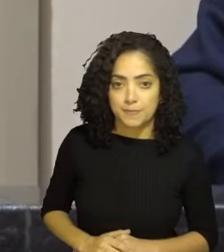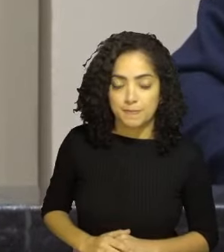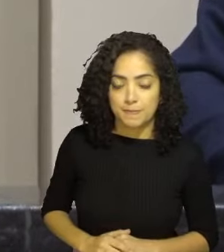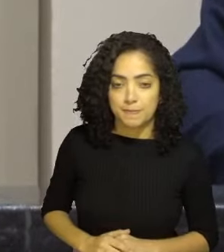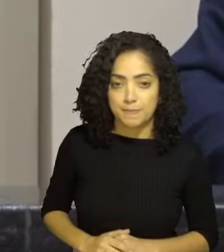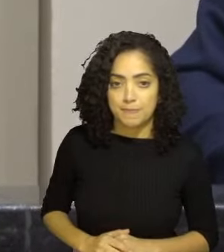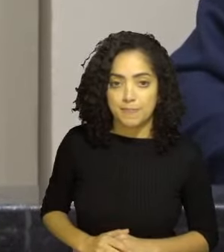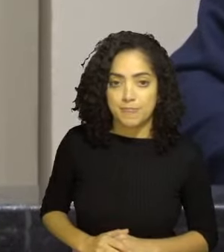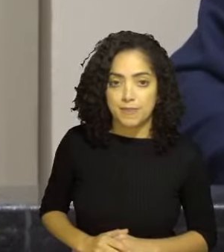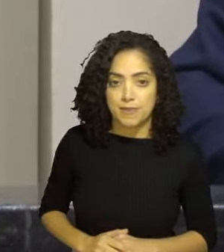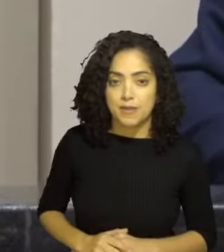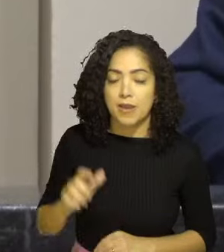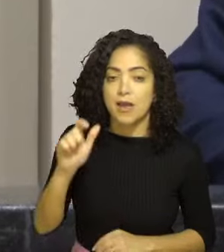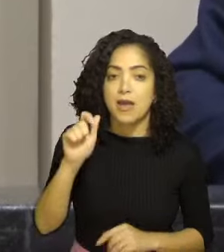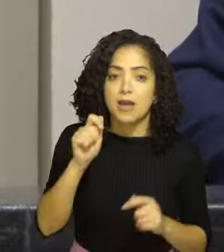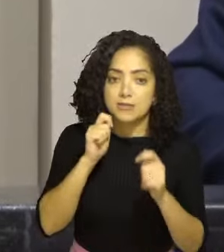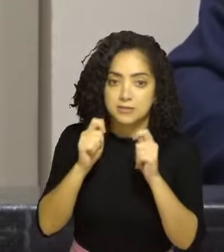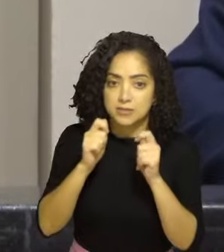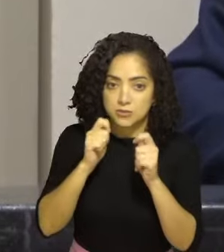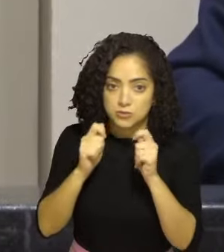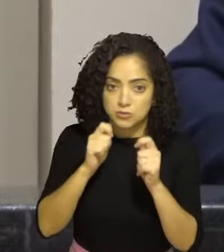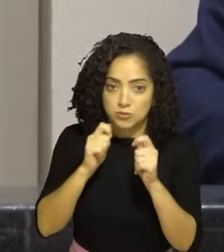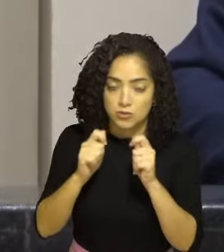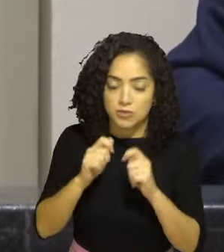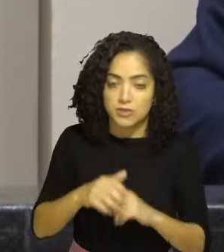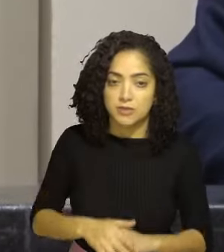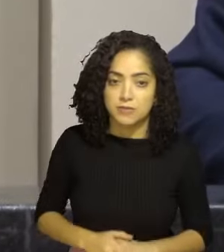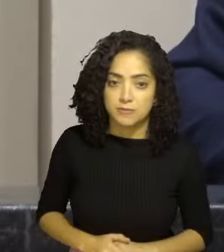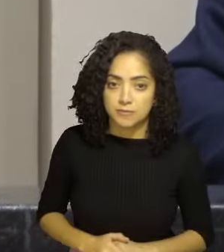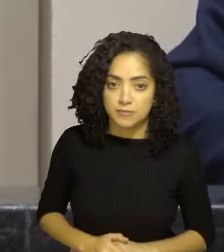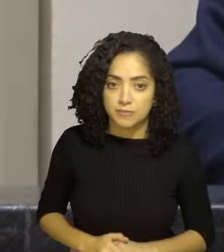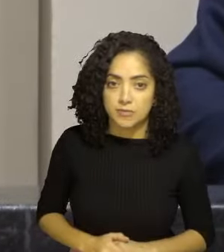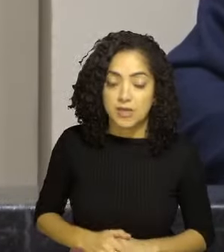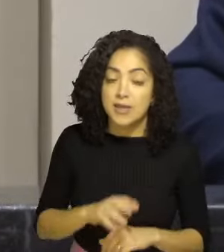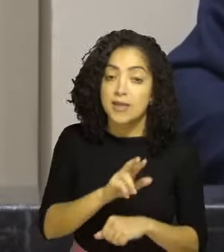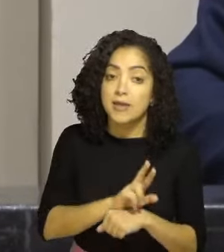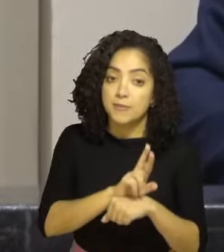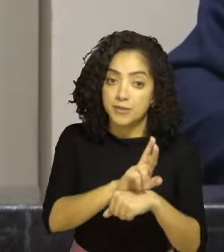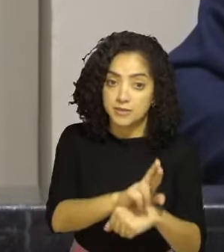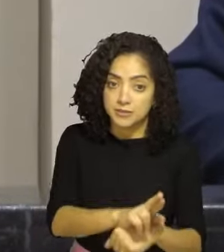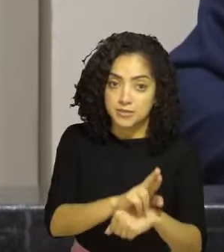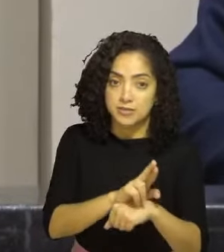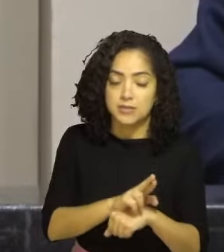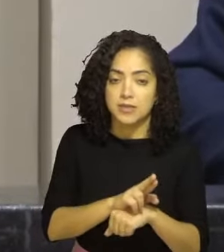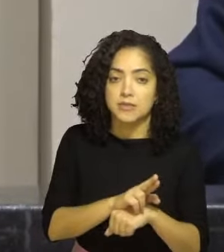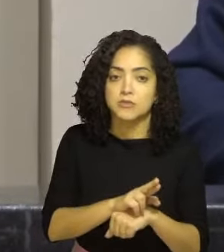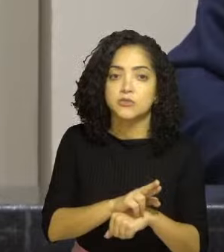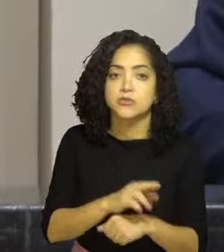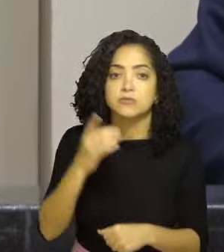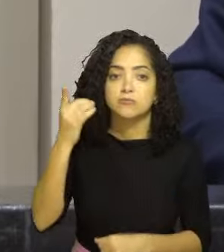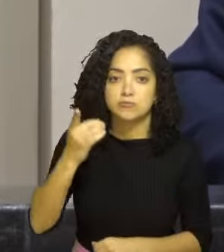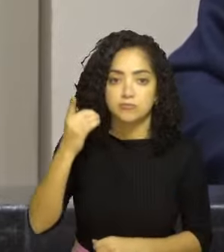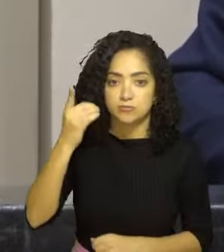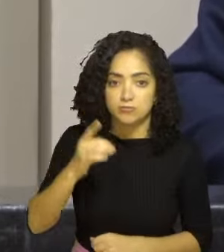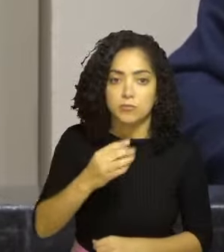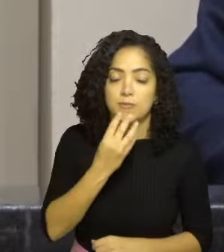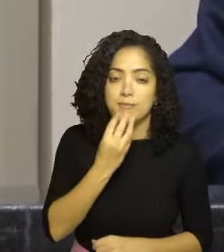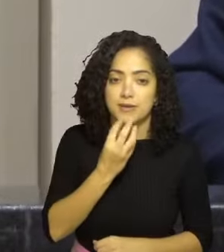da assessora parlamentar Mexiana Zabotti Adriano, neste ato representando o gabinete do deputado estadual